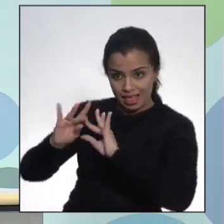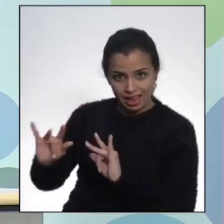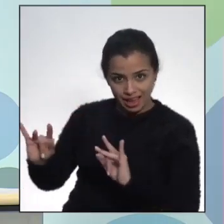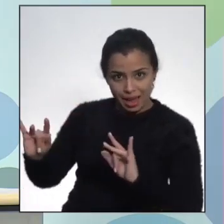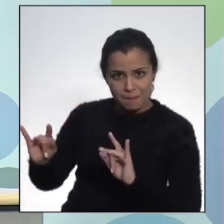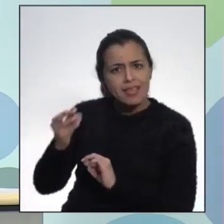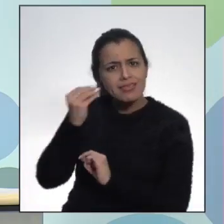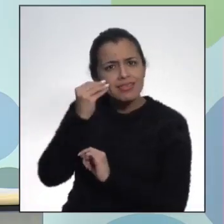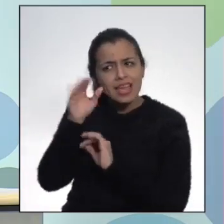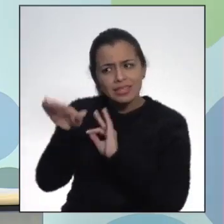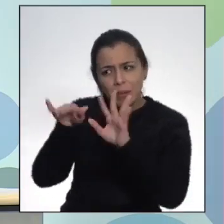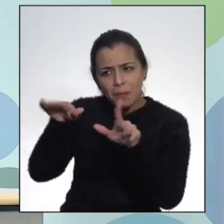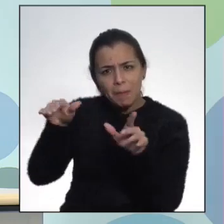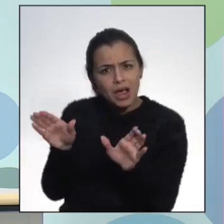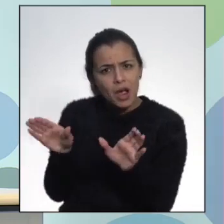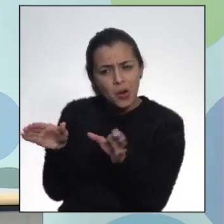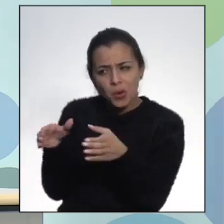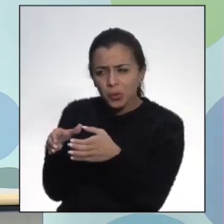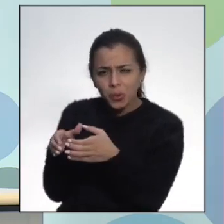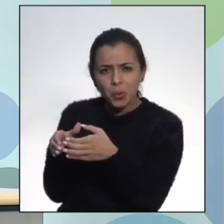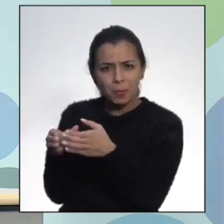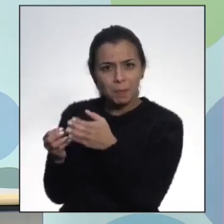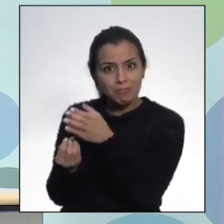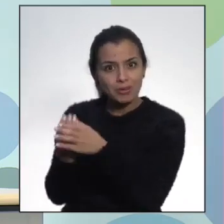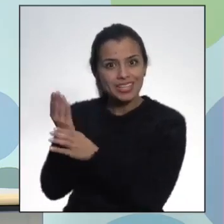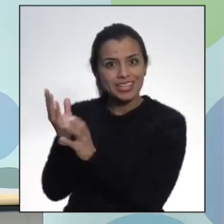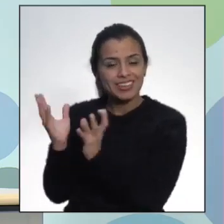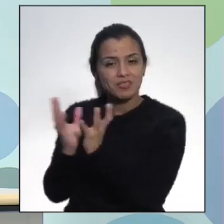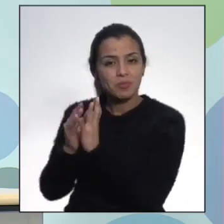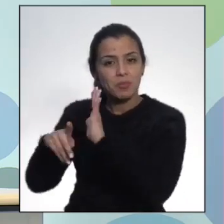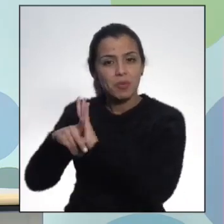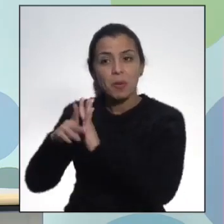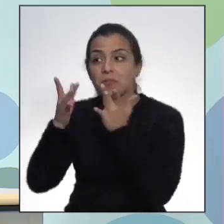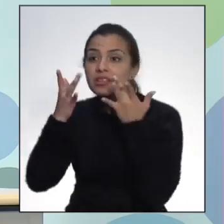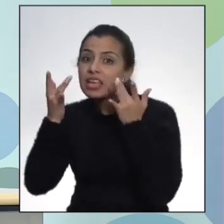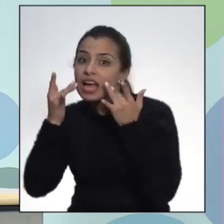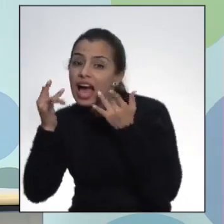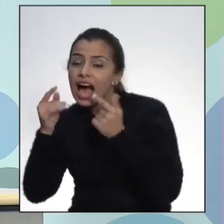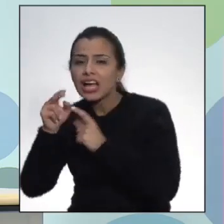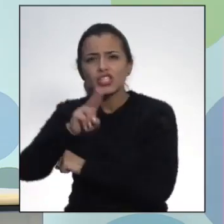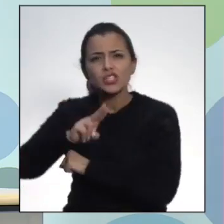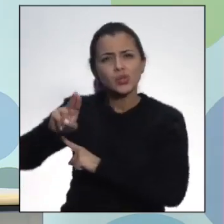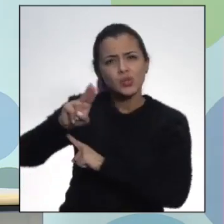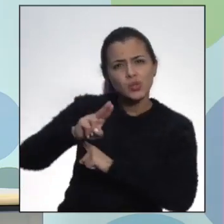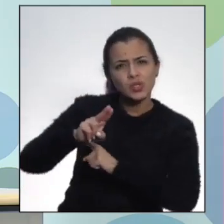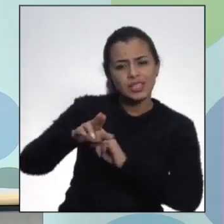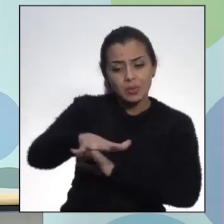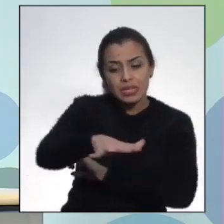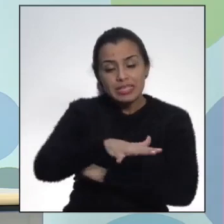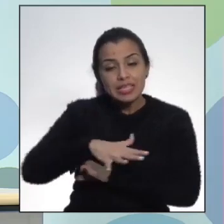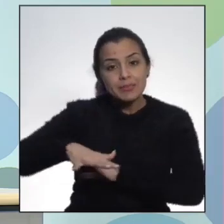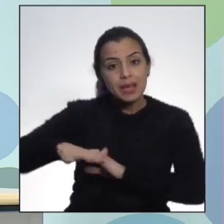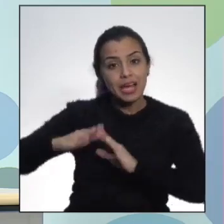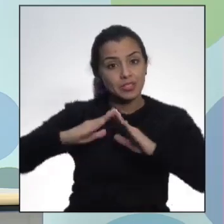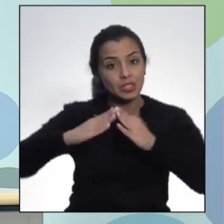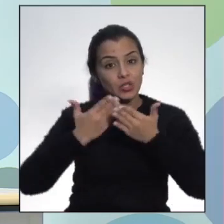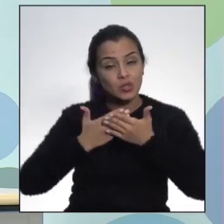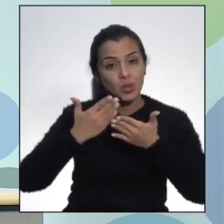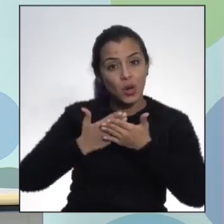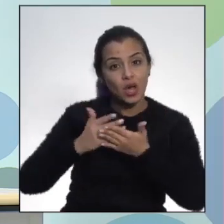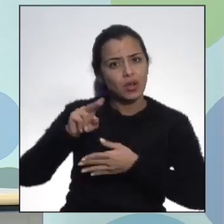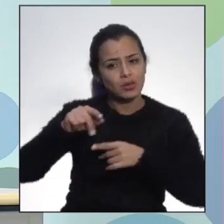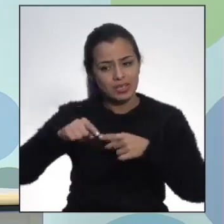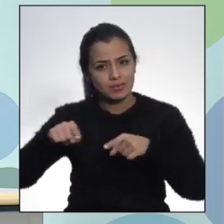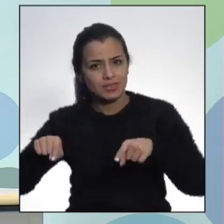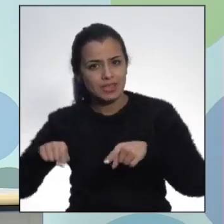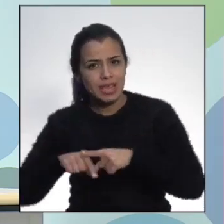teatro, use os palcos, várias escolas, né? Tem espaço para isso, o palco lá no pátio, né? Use a sala de aula para poder